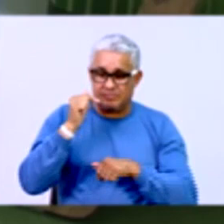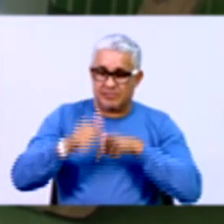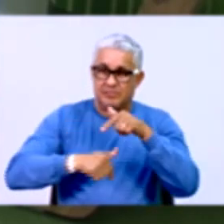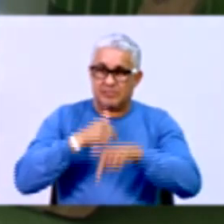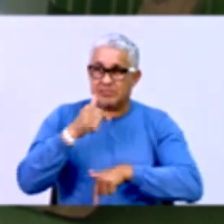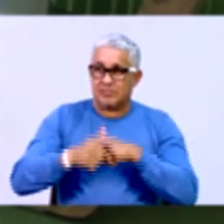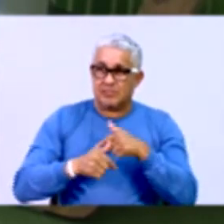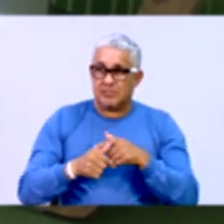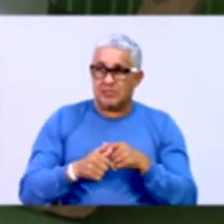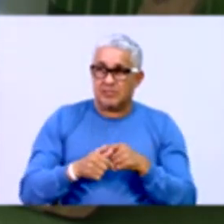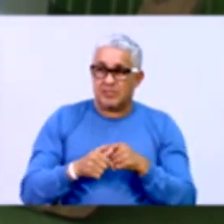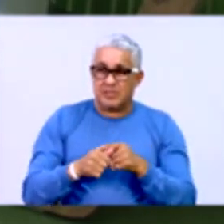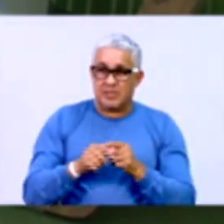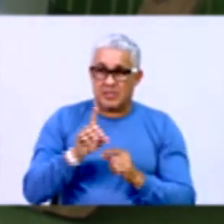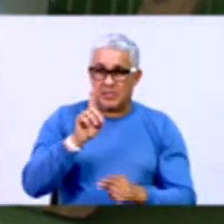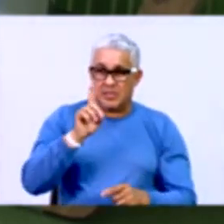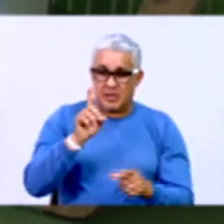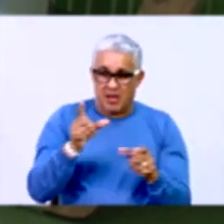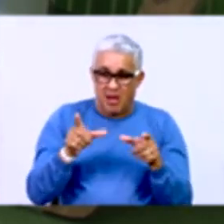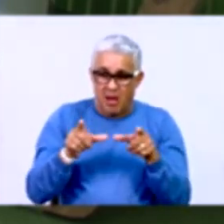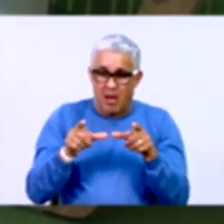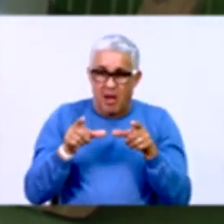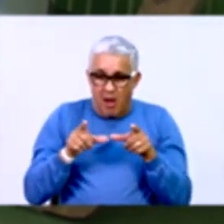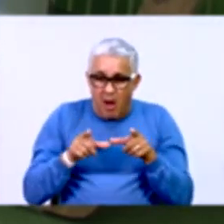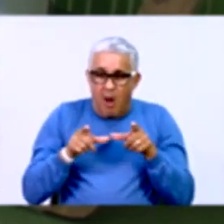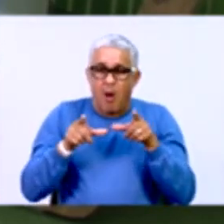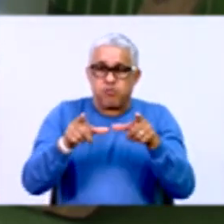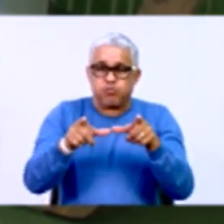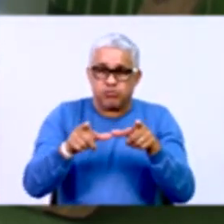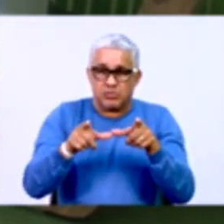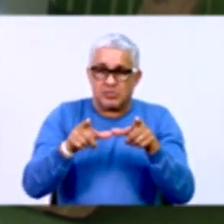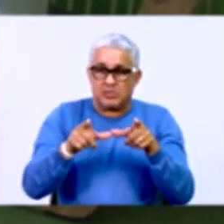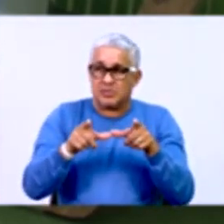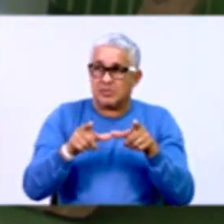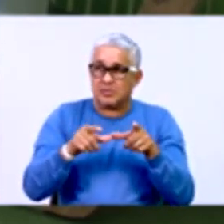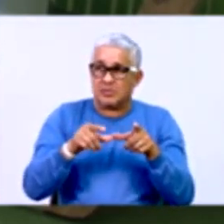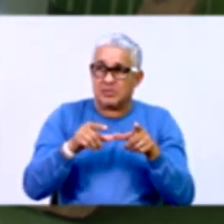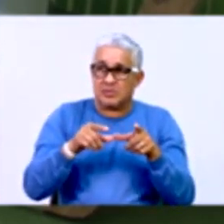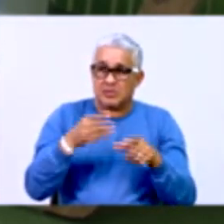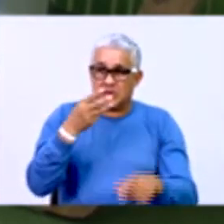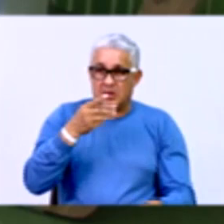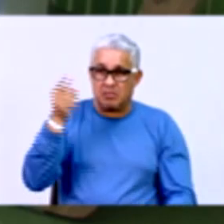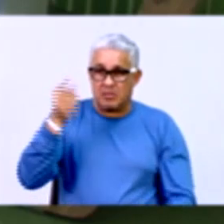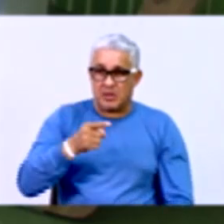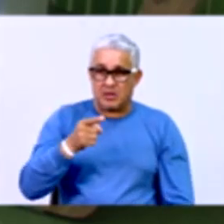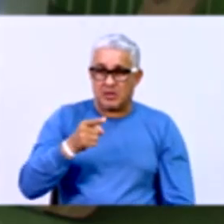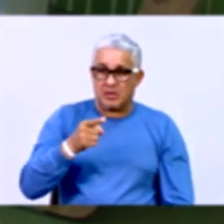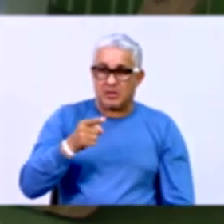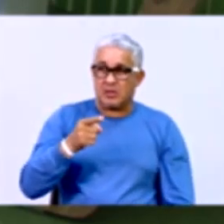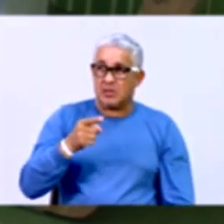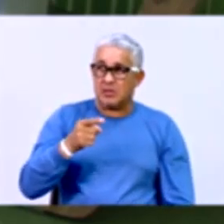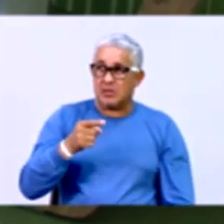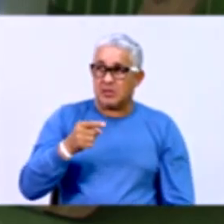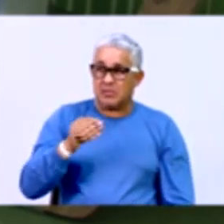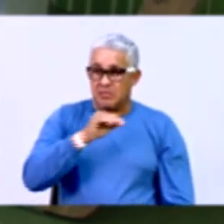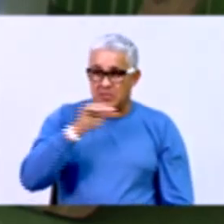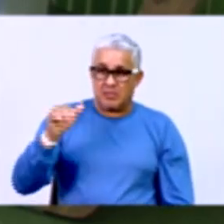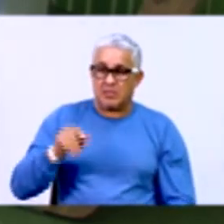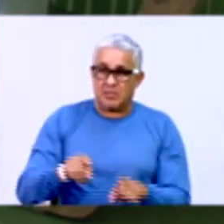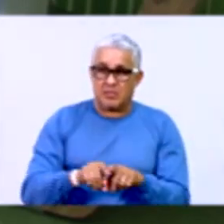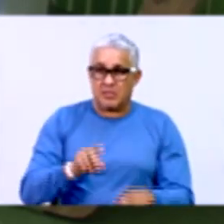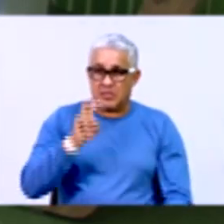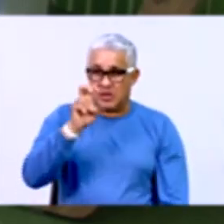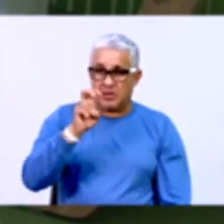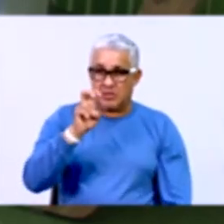aquele disquetão de 3,5, de 5 e 1/6. 5 quartos. 5 quartos. 5 quartos. 5